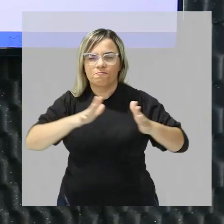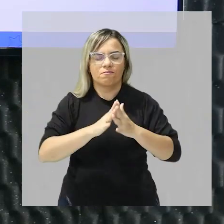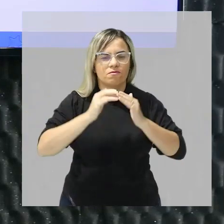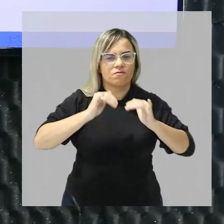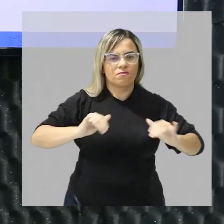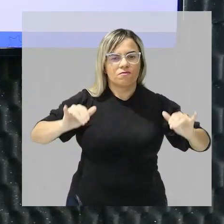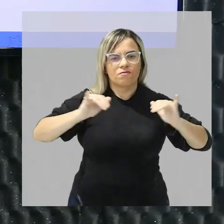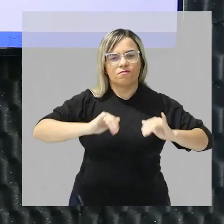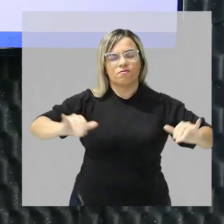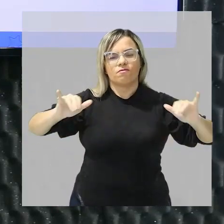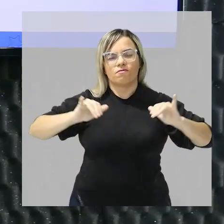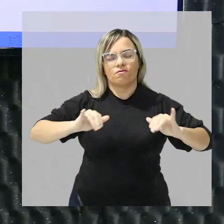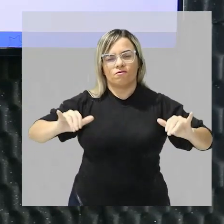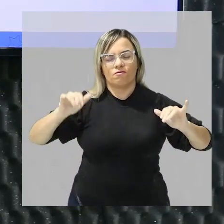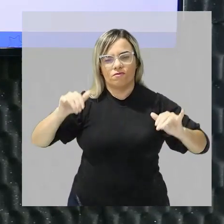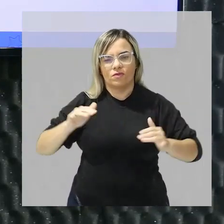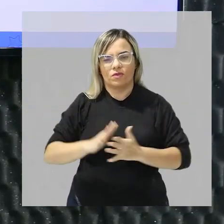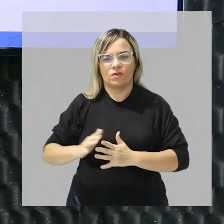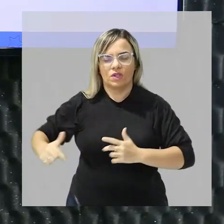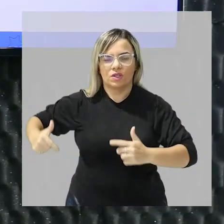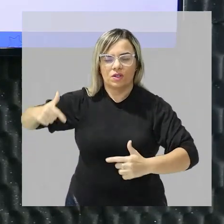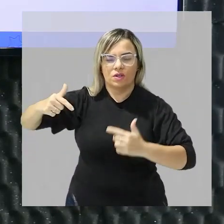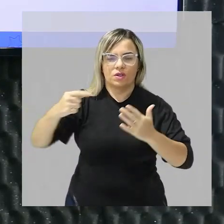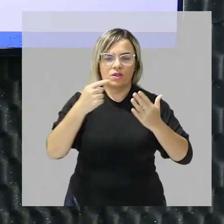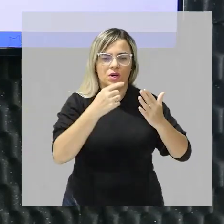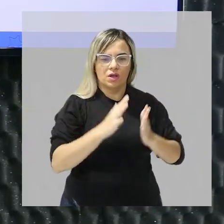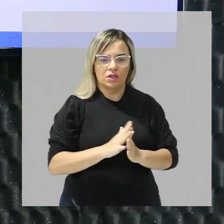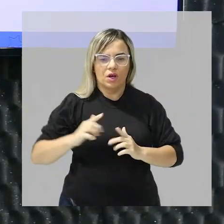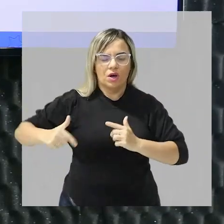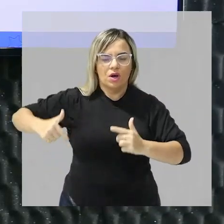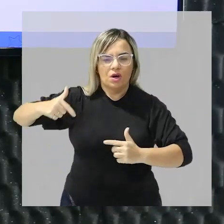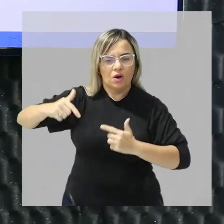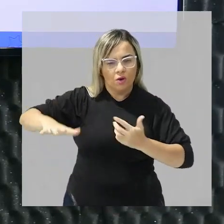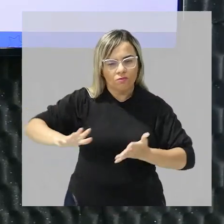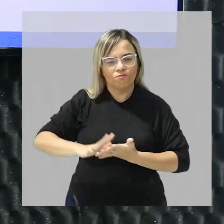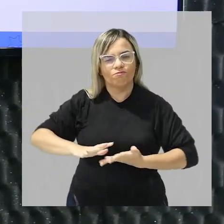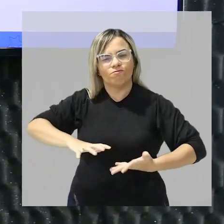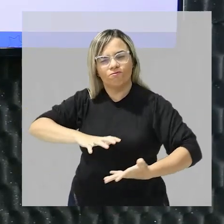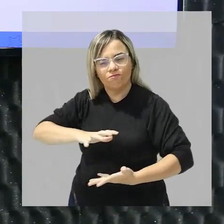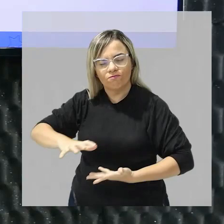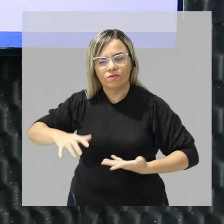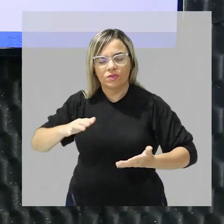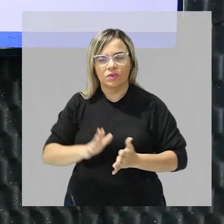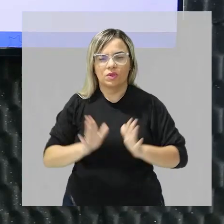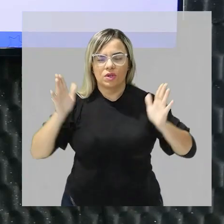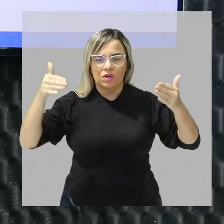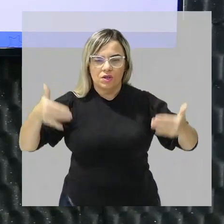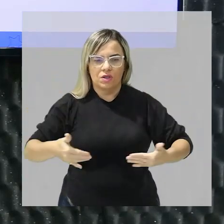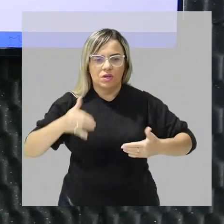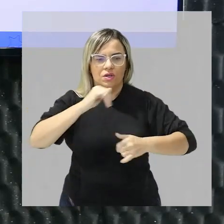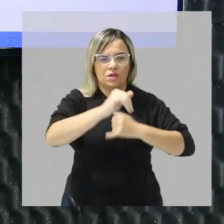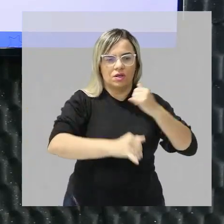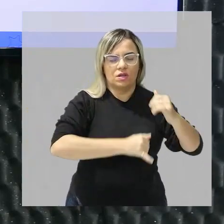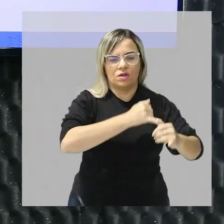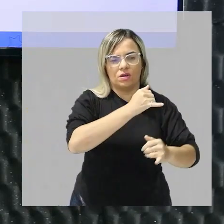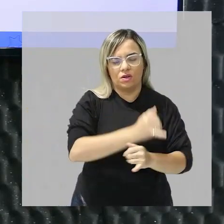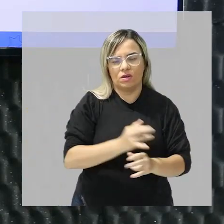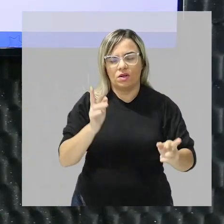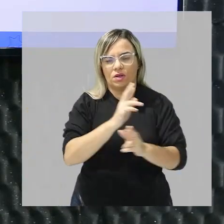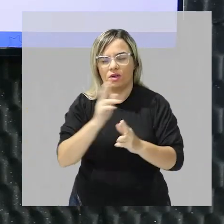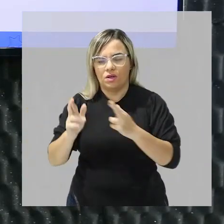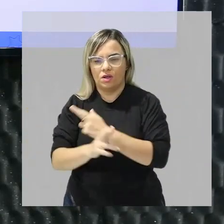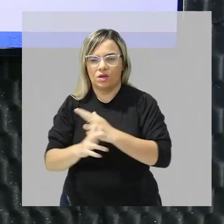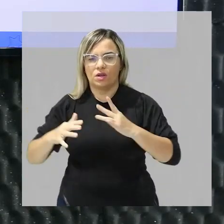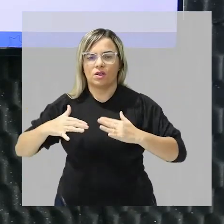mais difusão das suas pautas e reivindicações. Foca nessa parte, a internet em relação aos